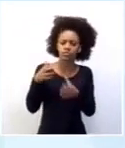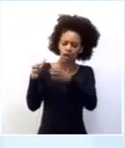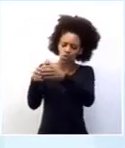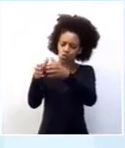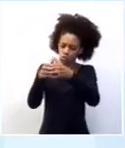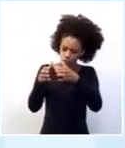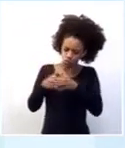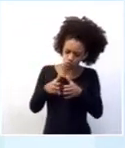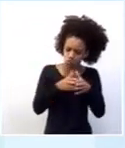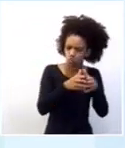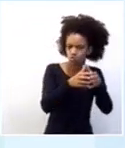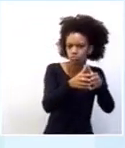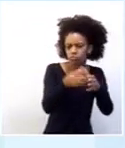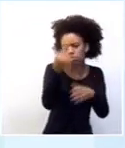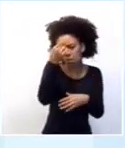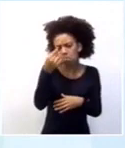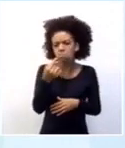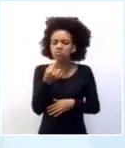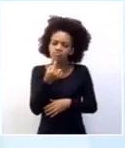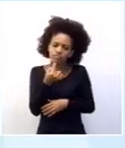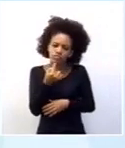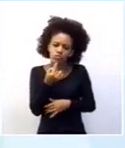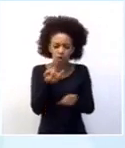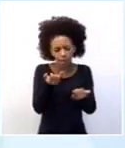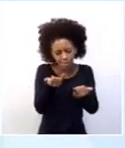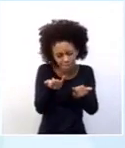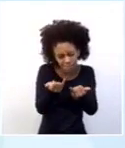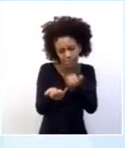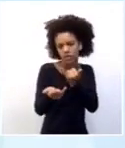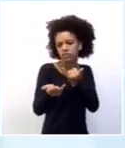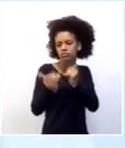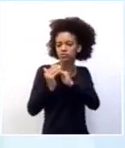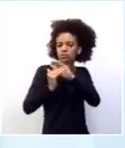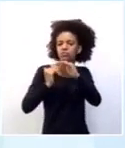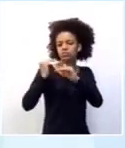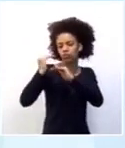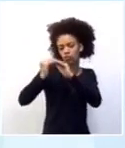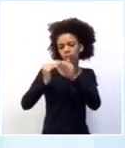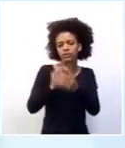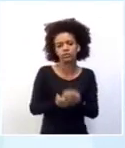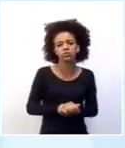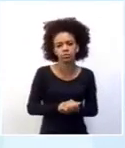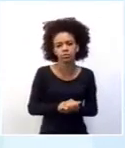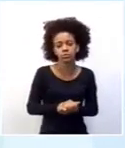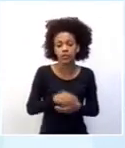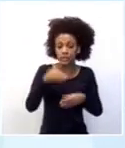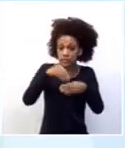vão ter características normalmente bem parecidas no seu desenvolvimento